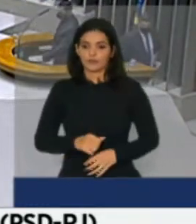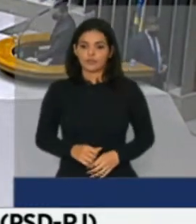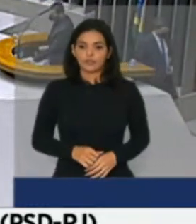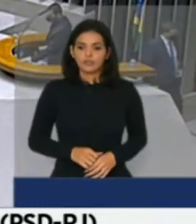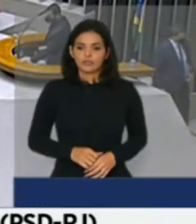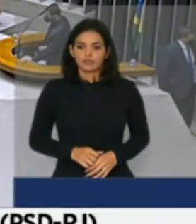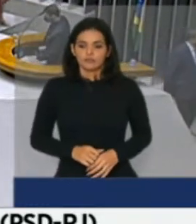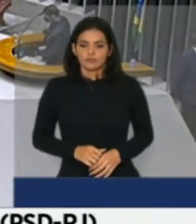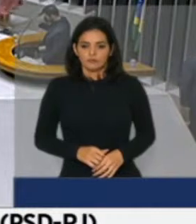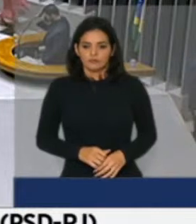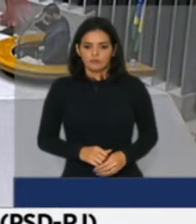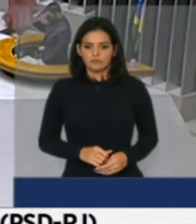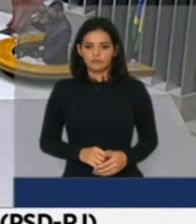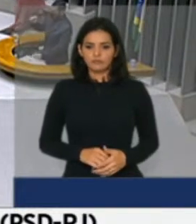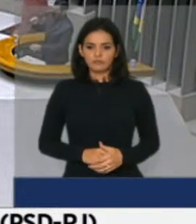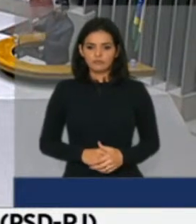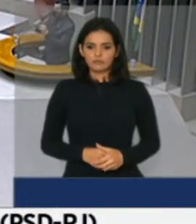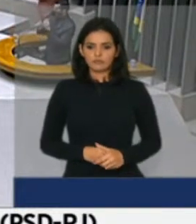aqui.